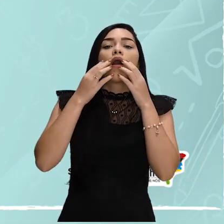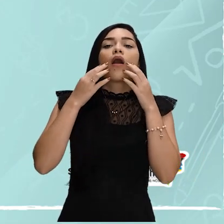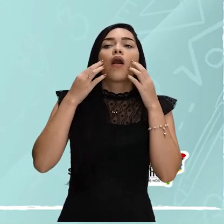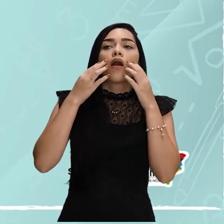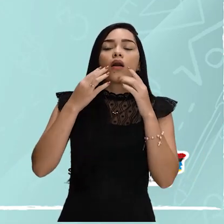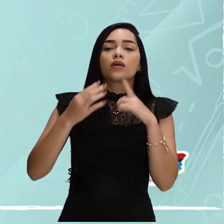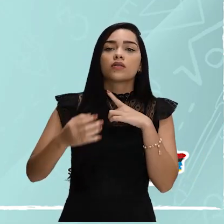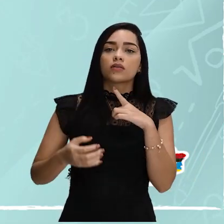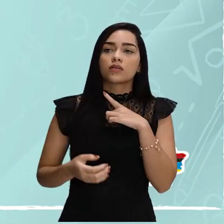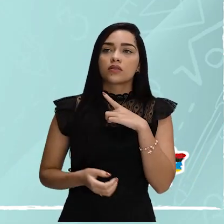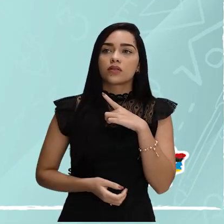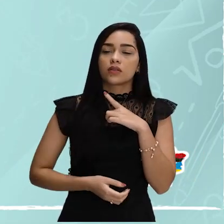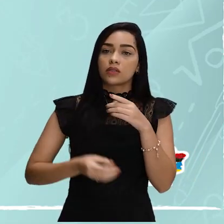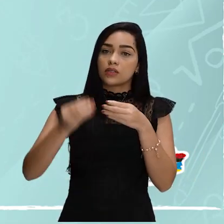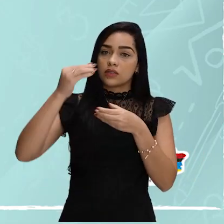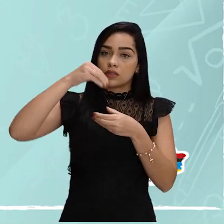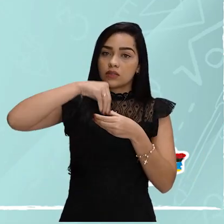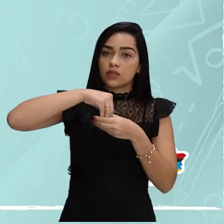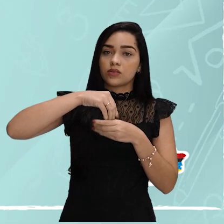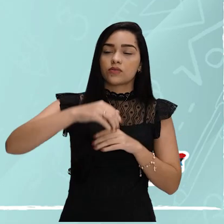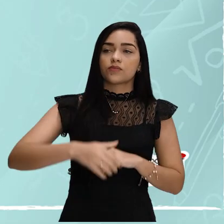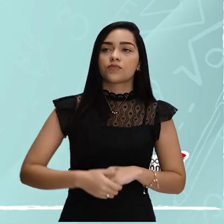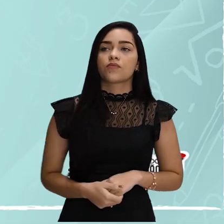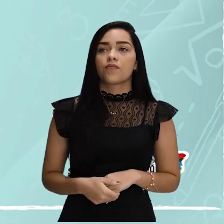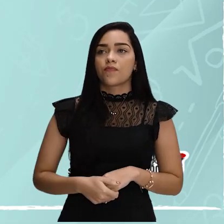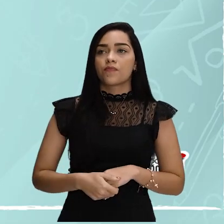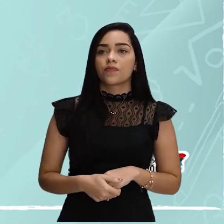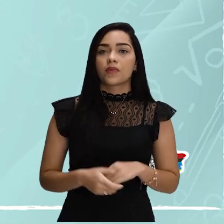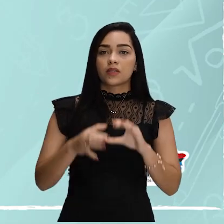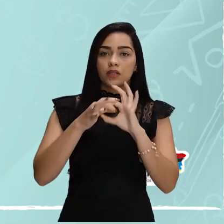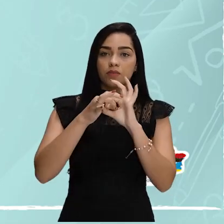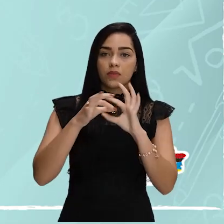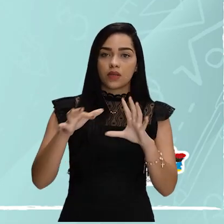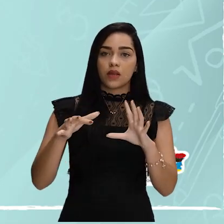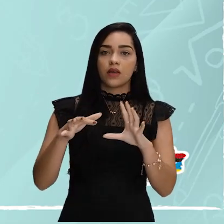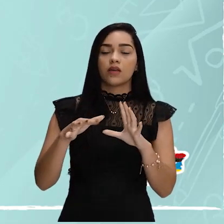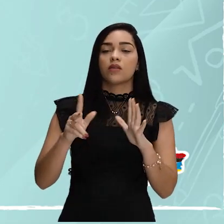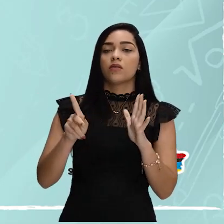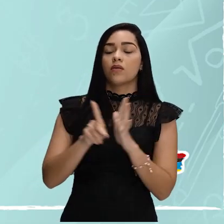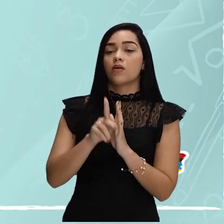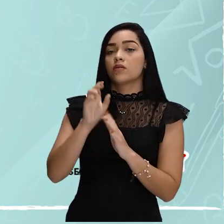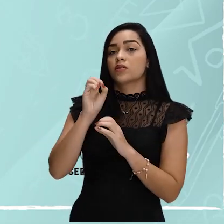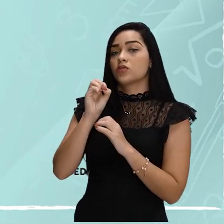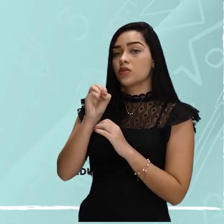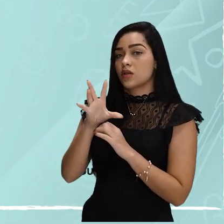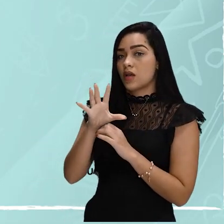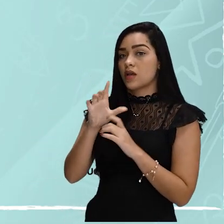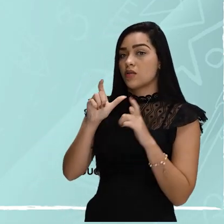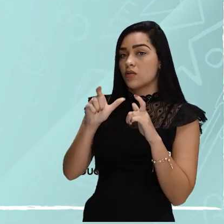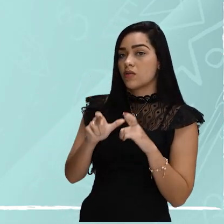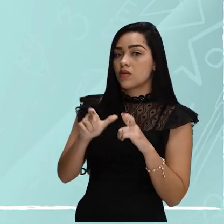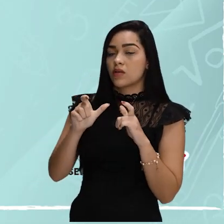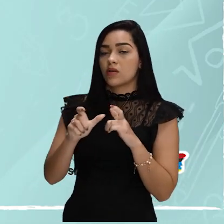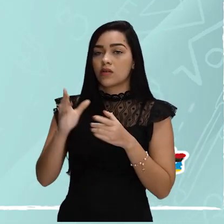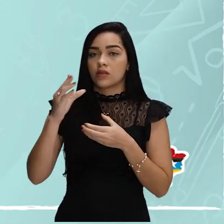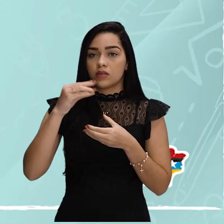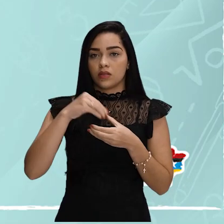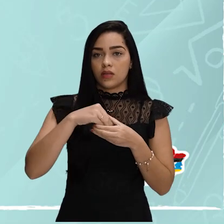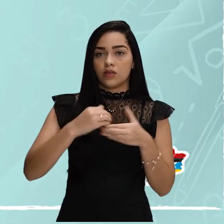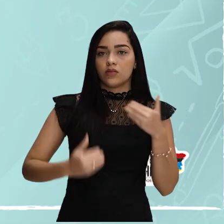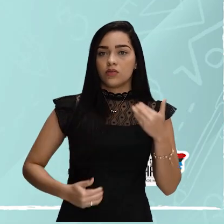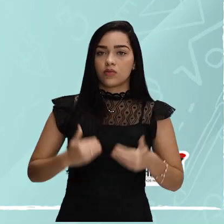boca é uma cavidade interna do nosso corpo. Então, está sendo liberada uma secreção que está sendo jogada em uma cavidade interna do